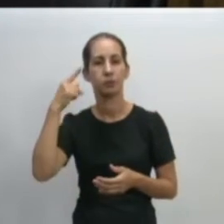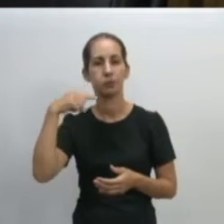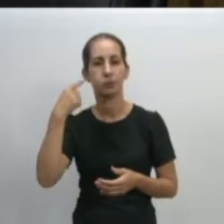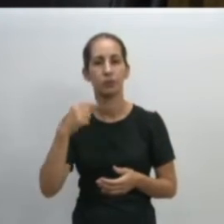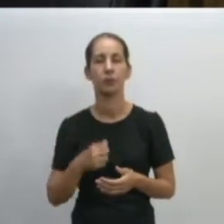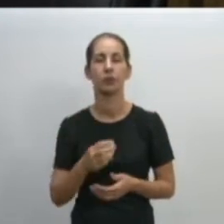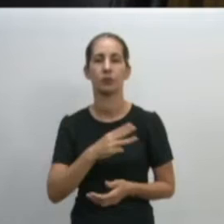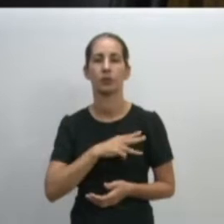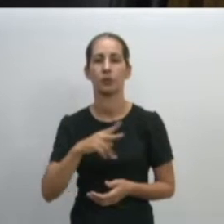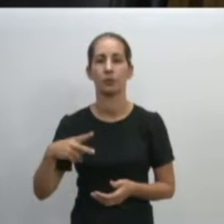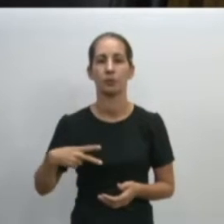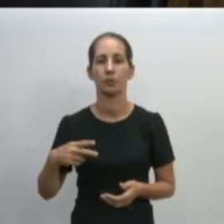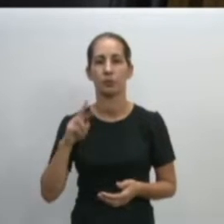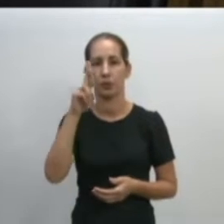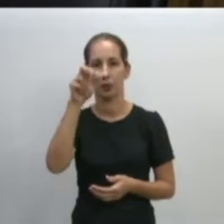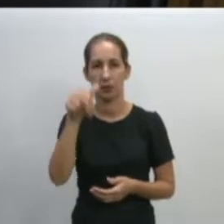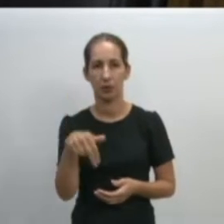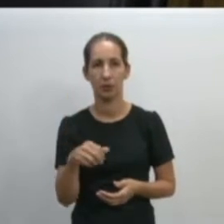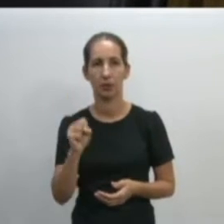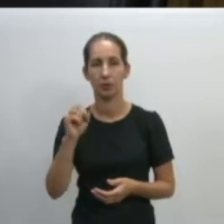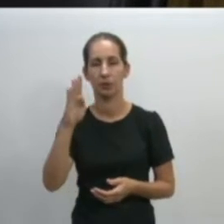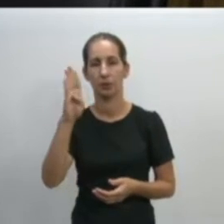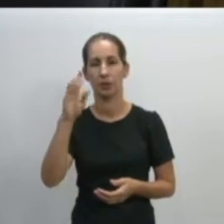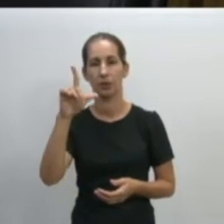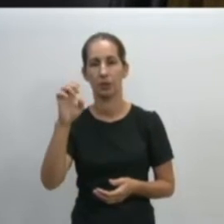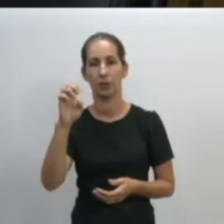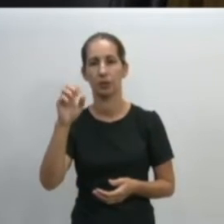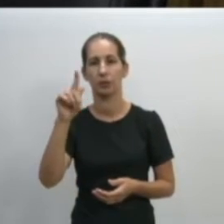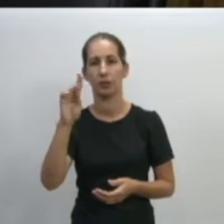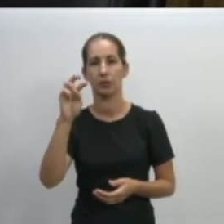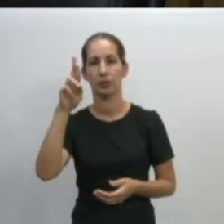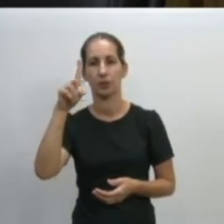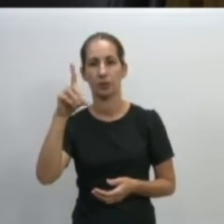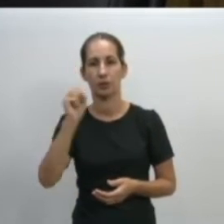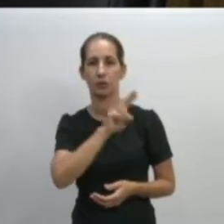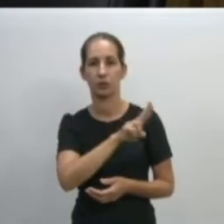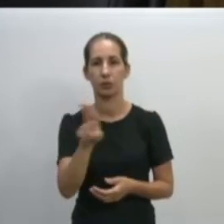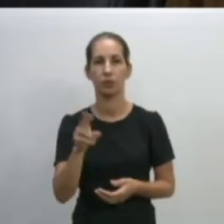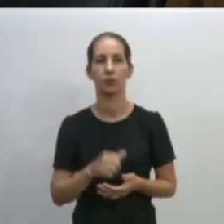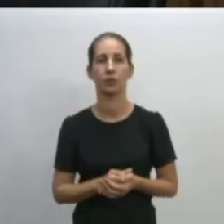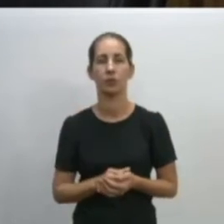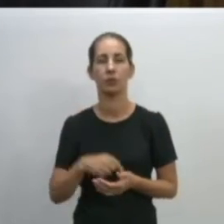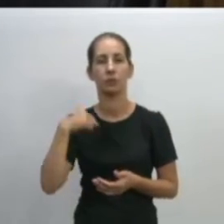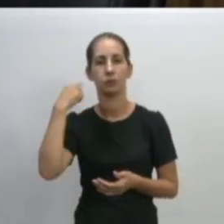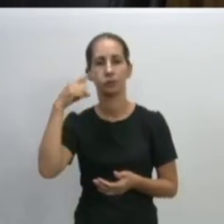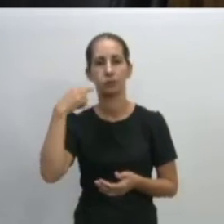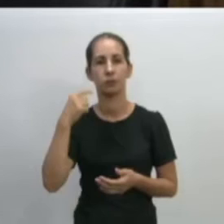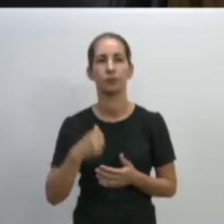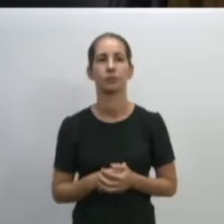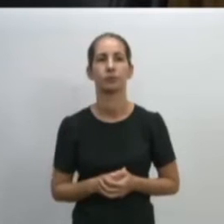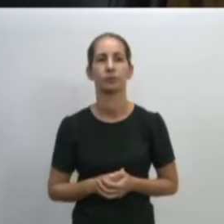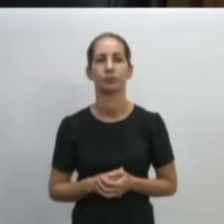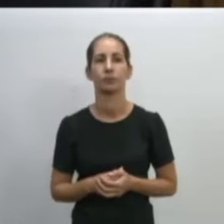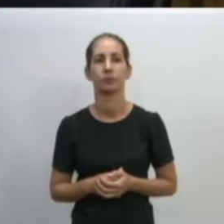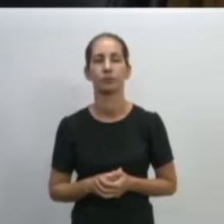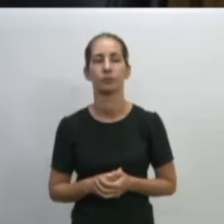do Ministério Público Federal do Rio Grande do Norte, Cibele Benevides, pela sua nomeação como desembargadora.